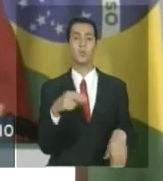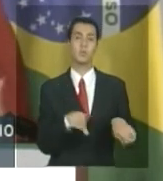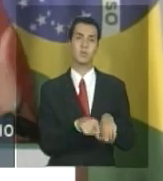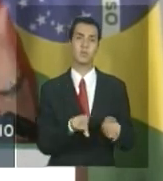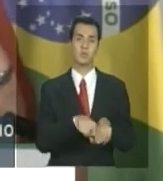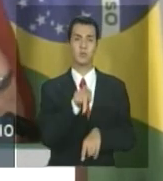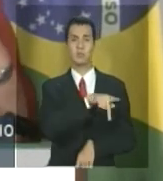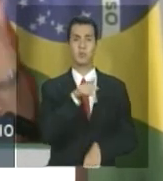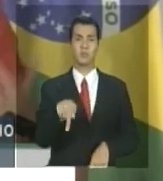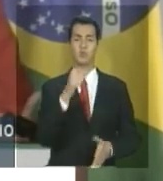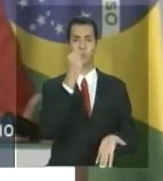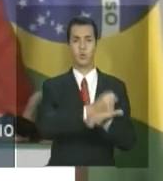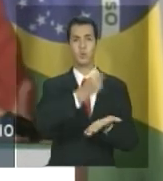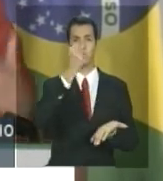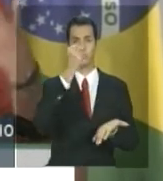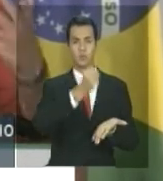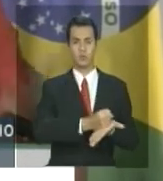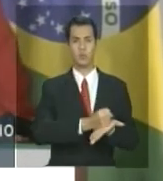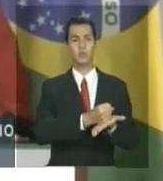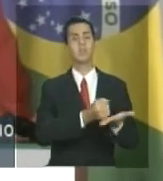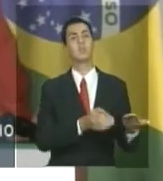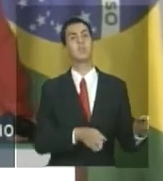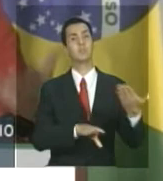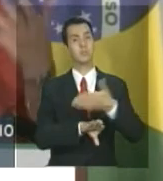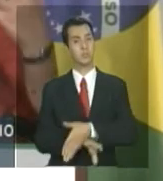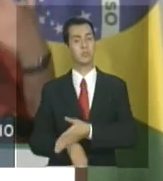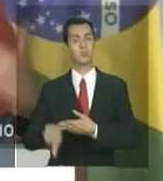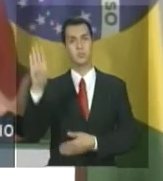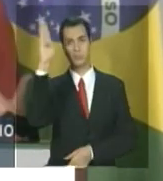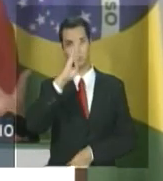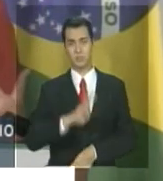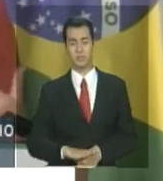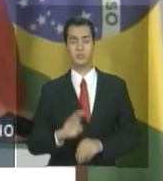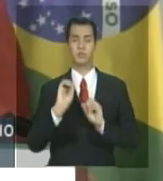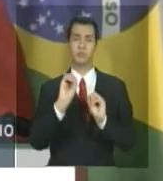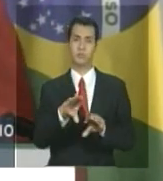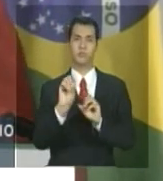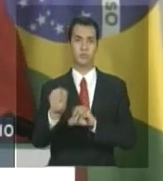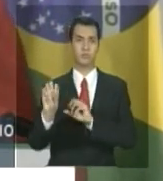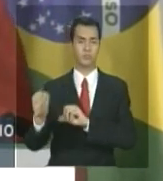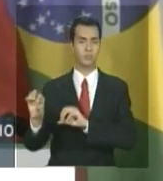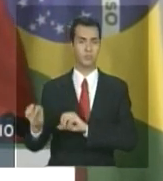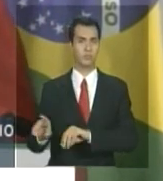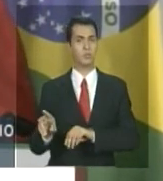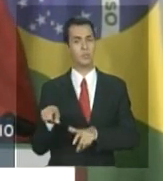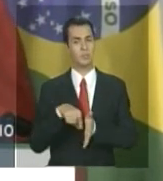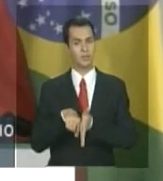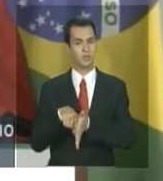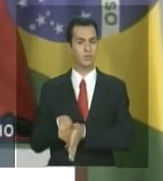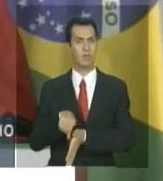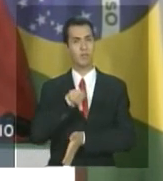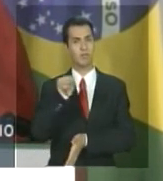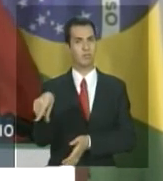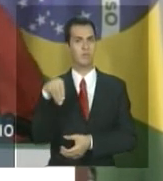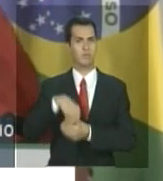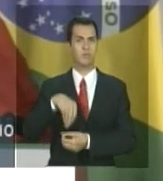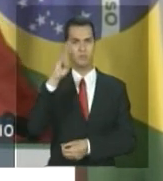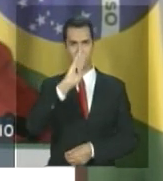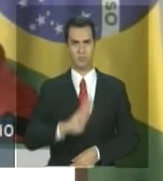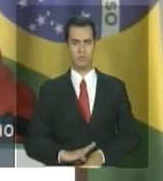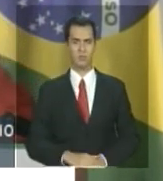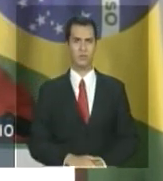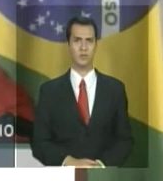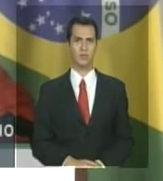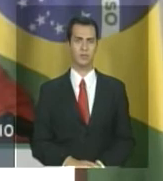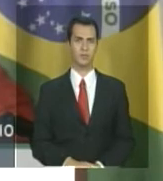períodos pesquisadores dos Estados Unidos para pesquisarem no Brasil. Eu